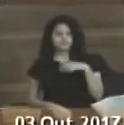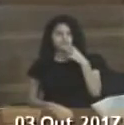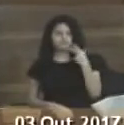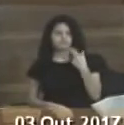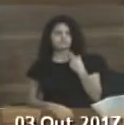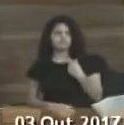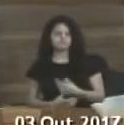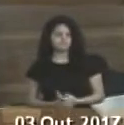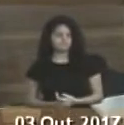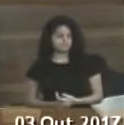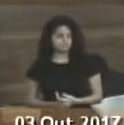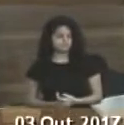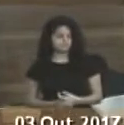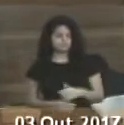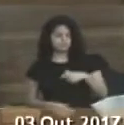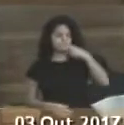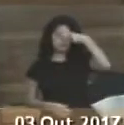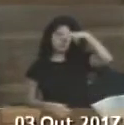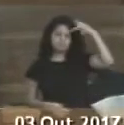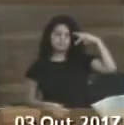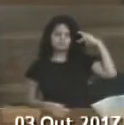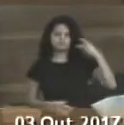inscrição pessoal o vereador Camu.